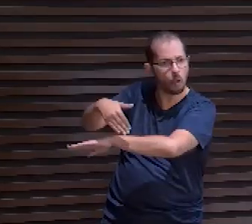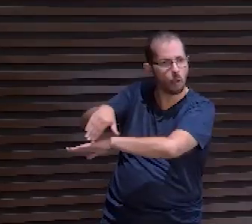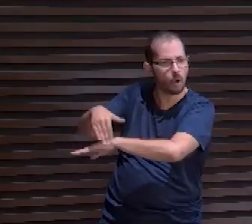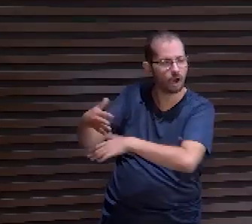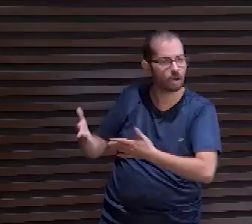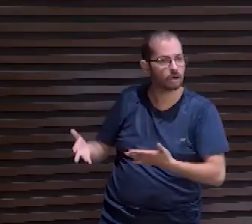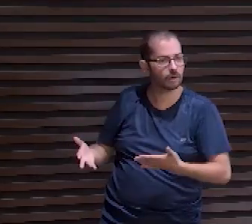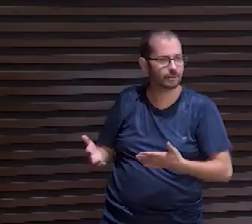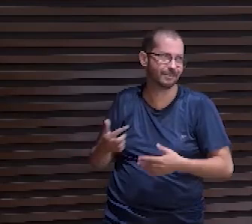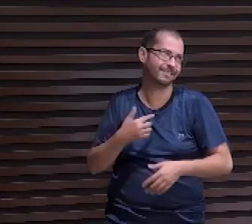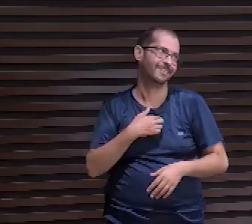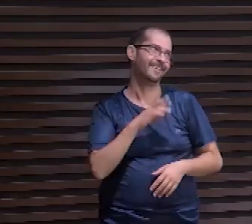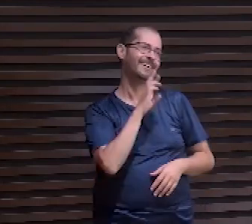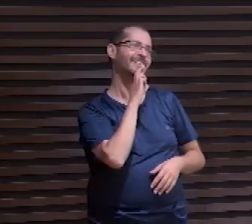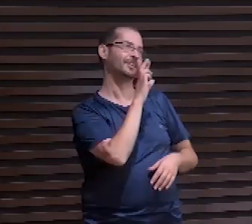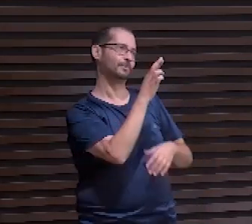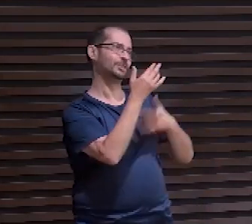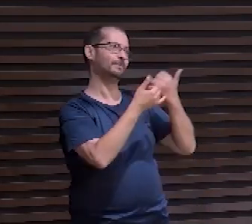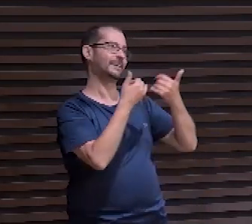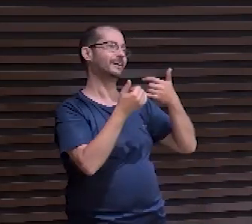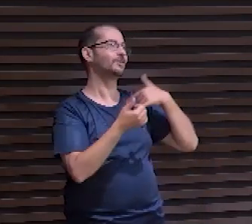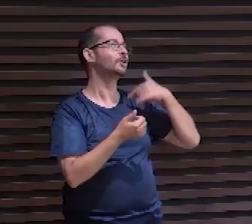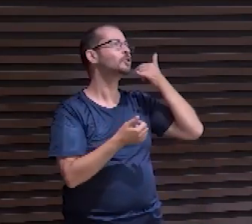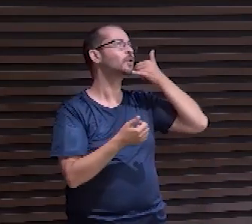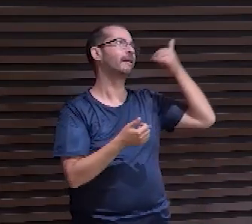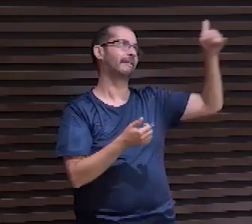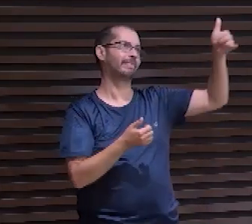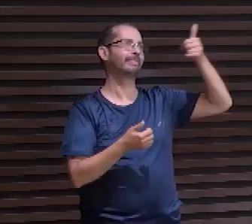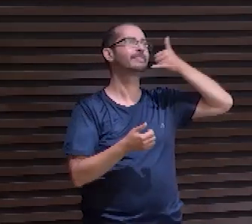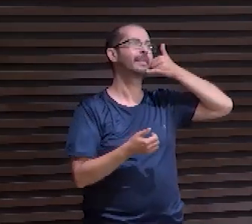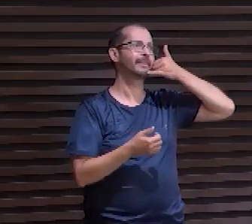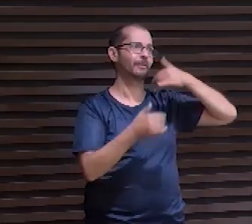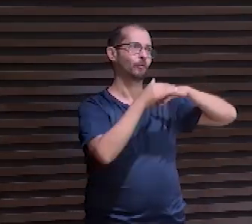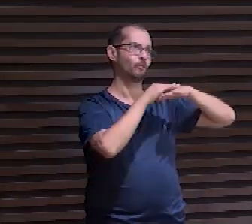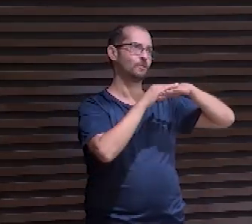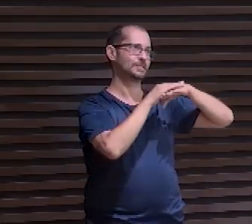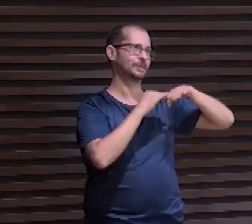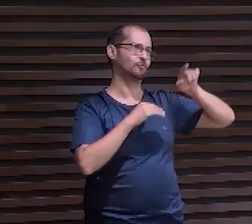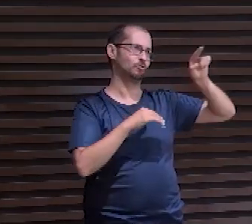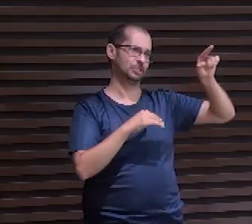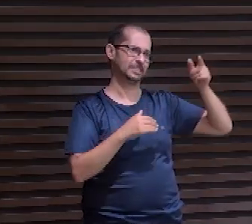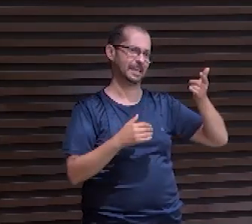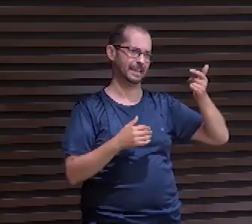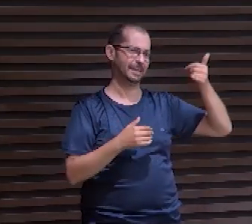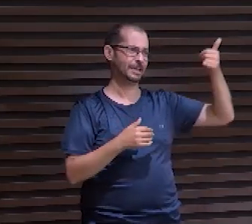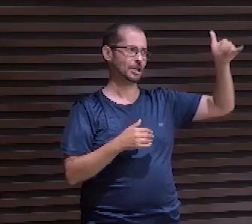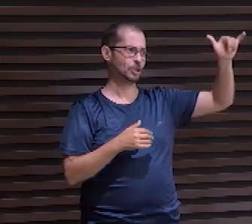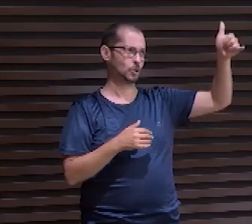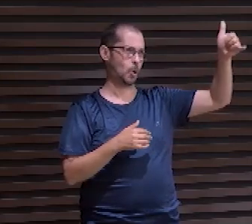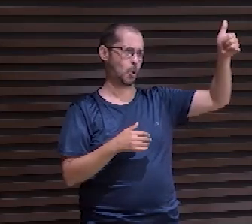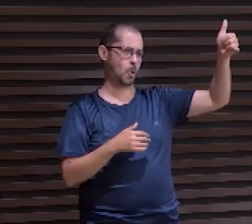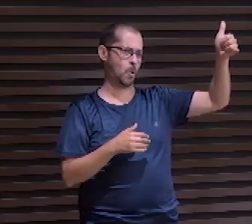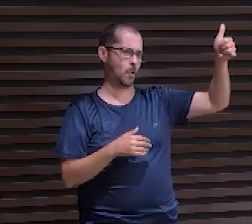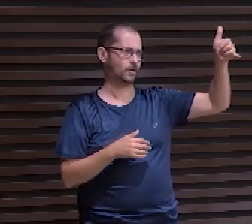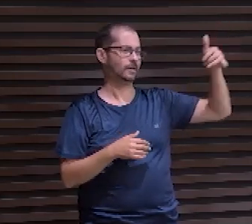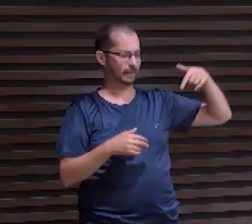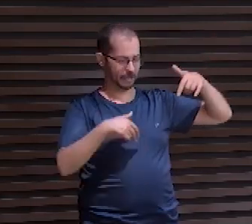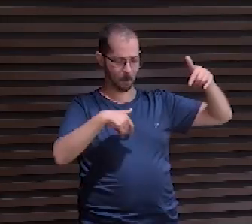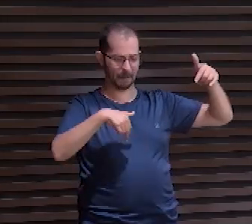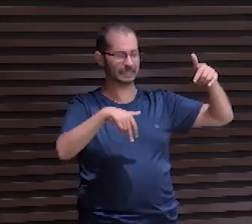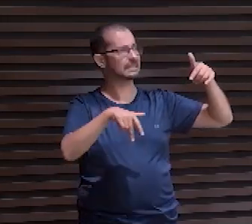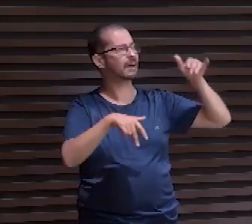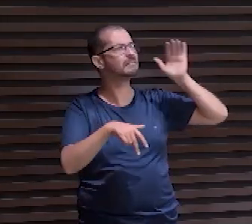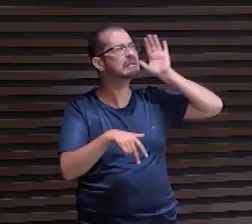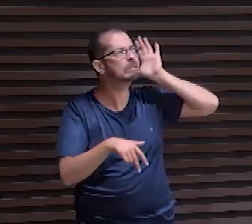Respondi brincando: bem, estou atendendo o seu telefonema. O telefonema tocou enquanto eu passava por perto e